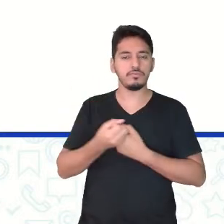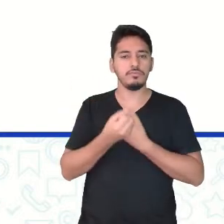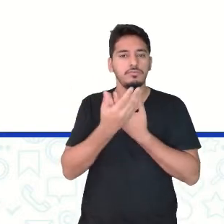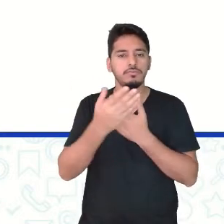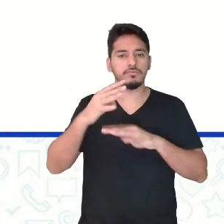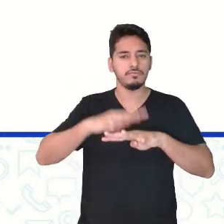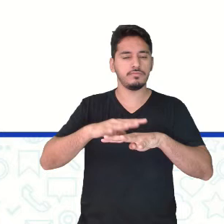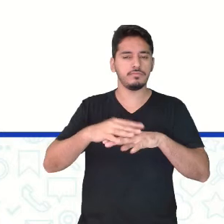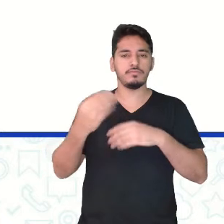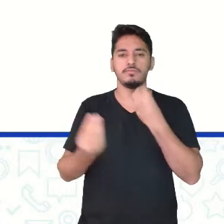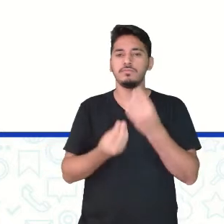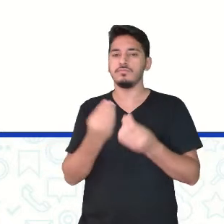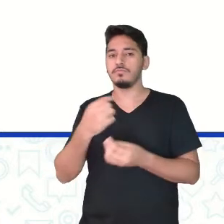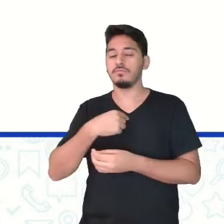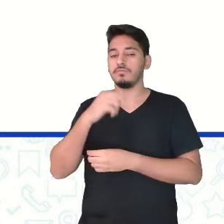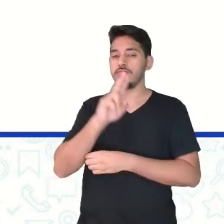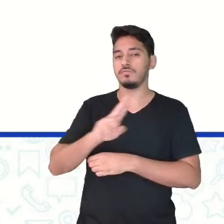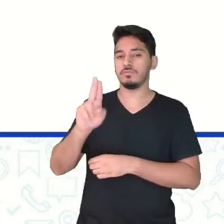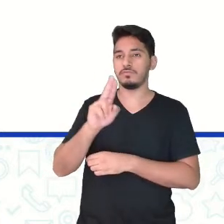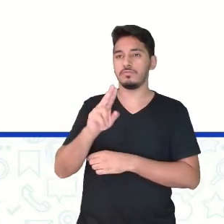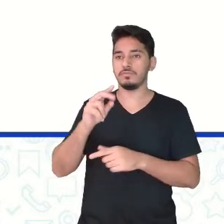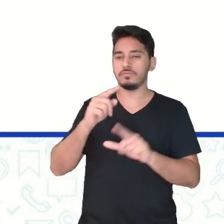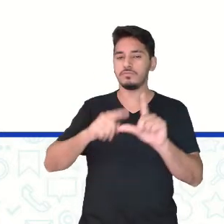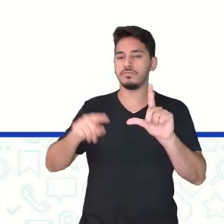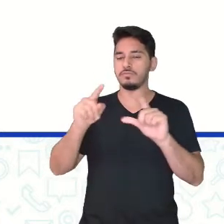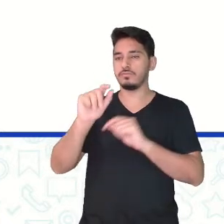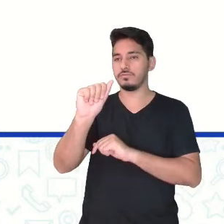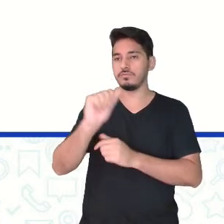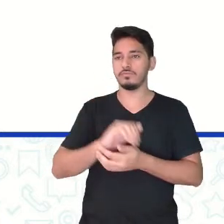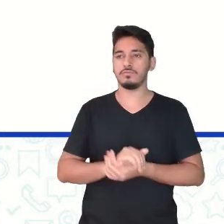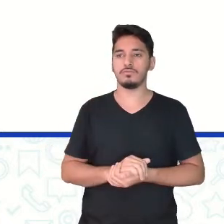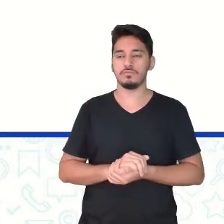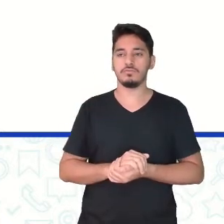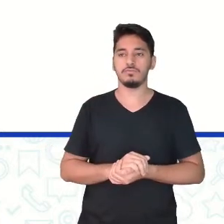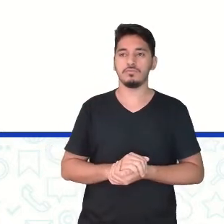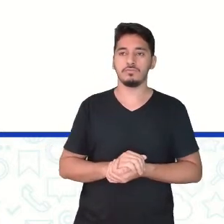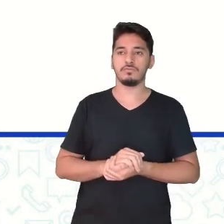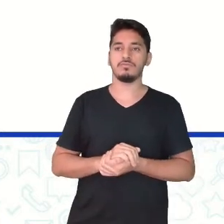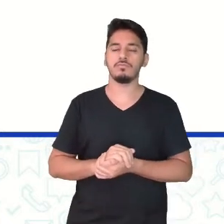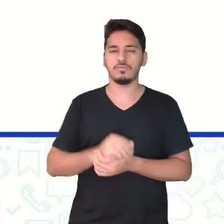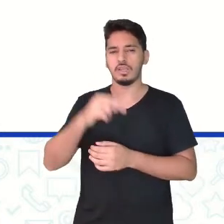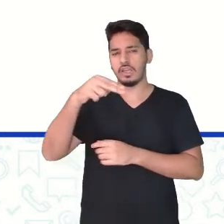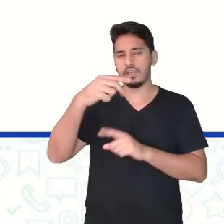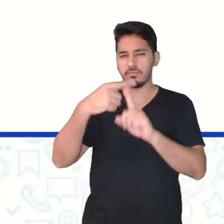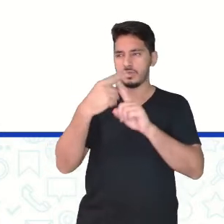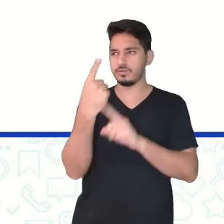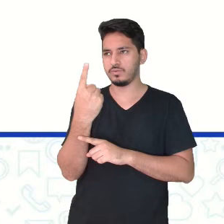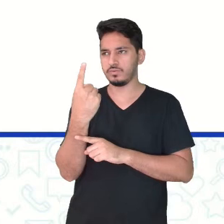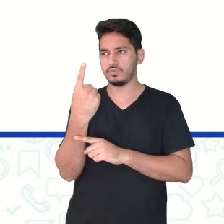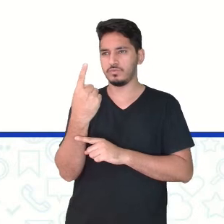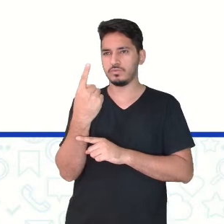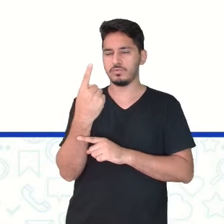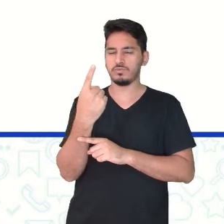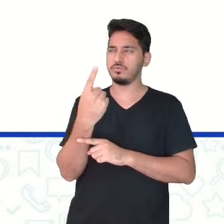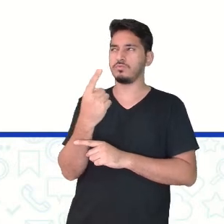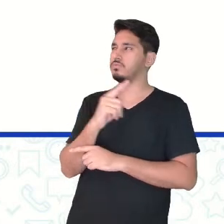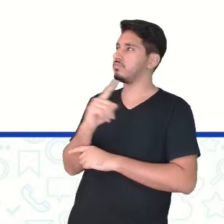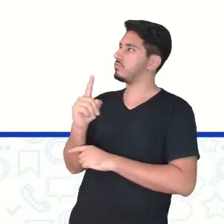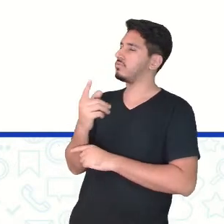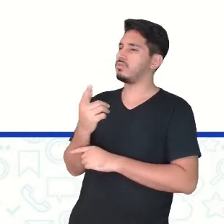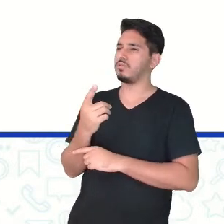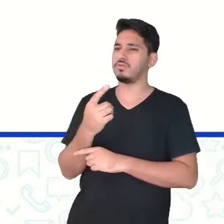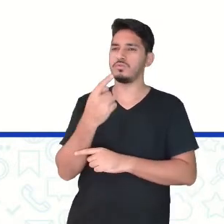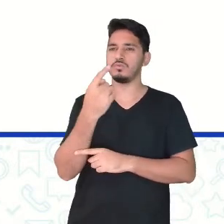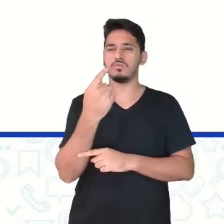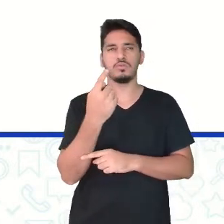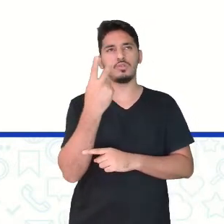qual é a fórmula que eu vou usar? Letra A, bora analisar. N mais 1. Não, N mais 1 não. É como se fosse